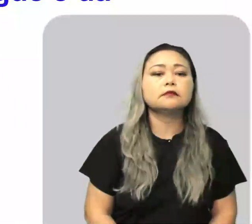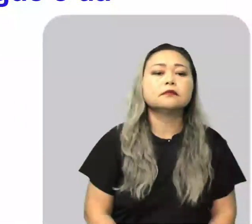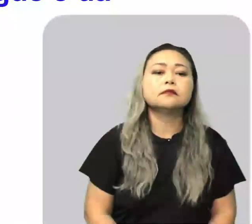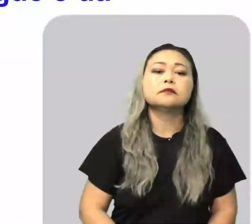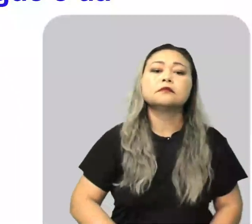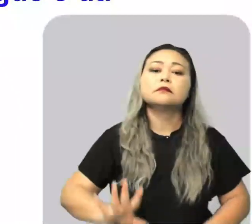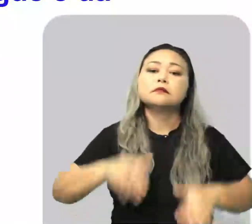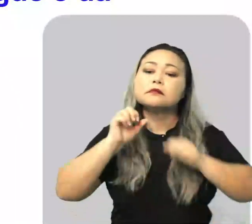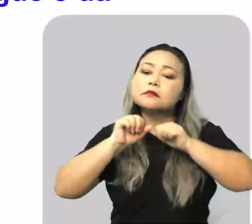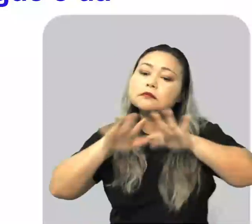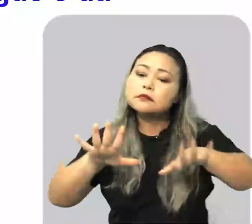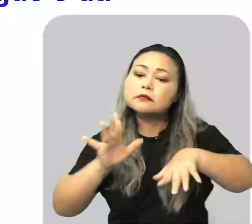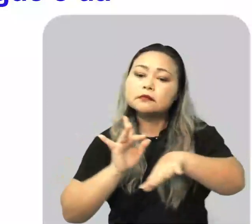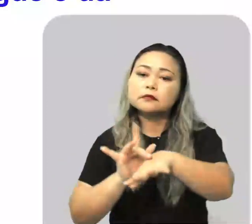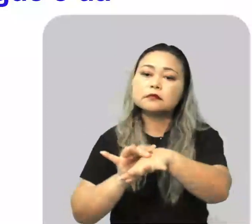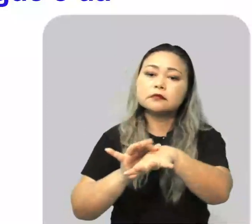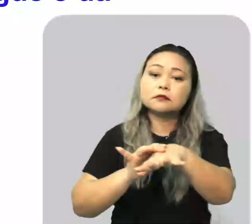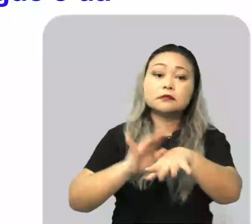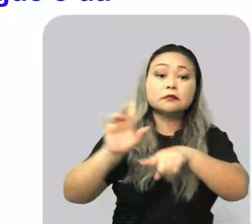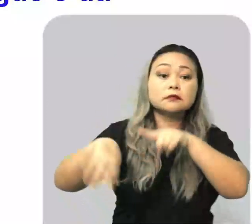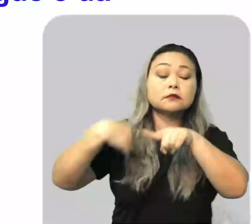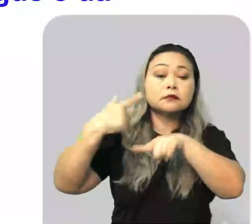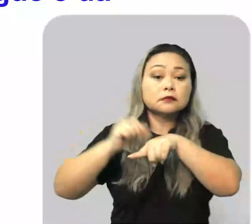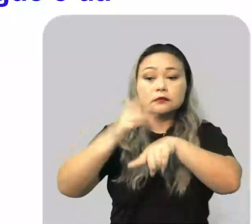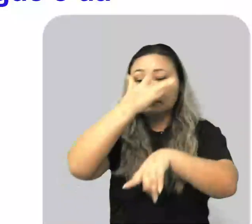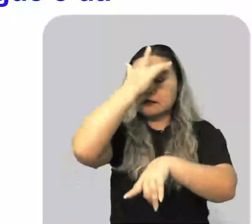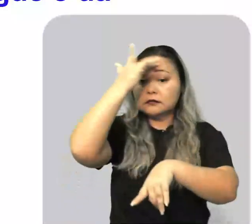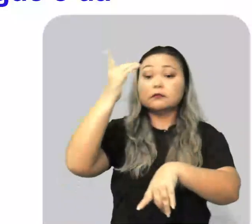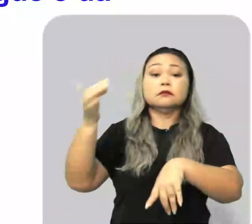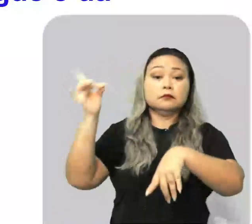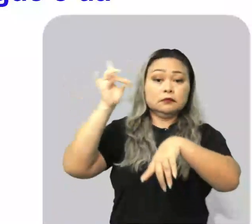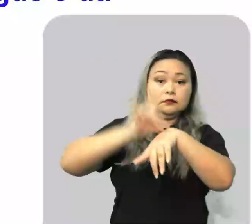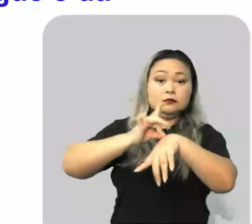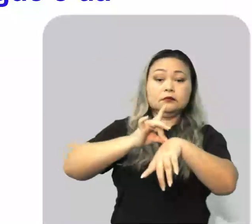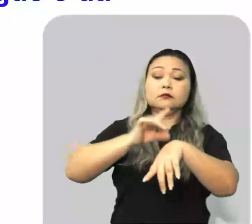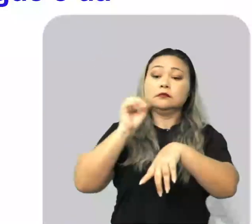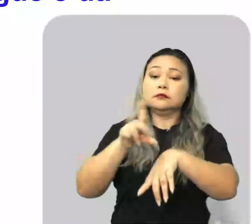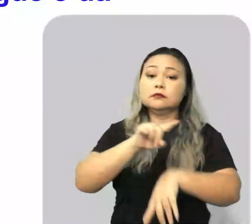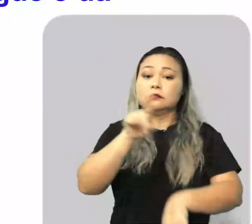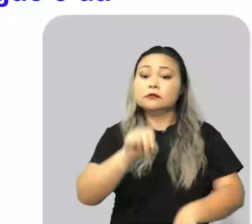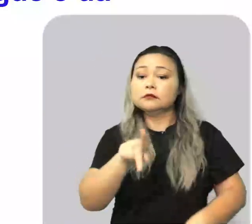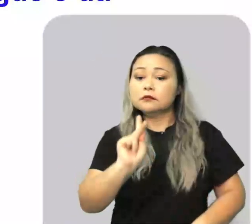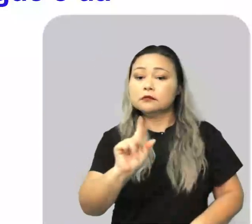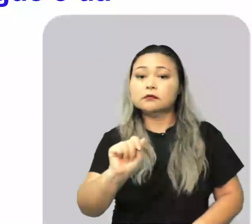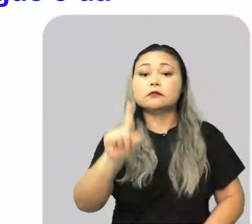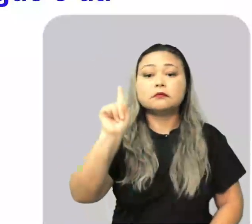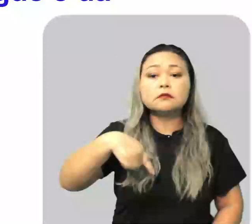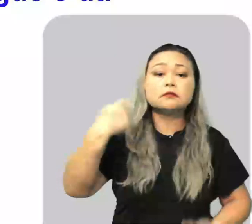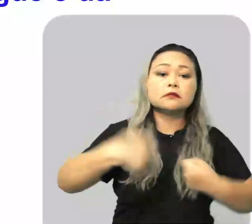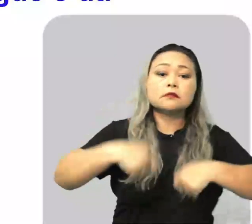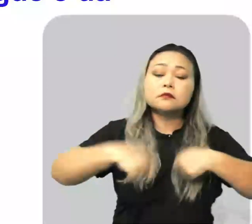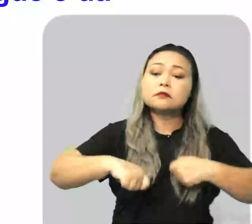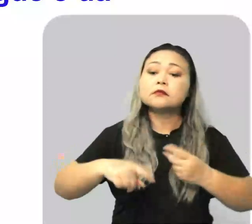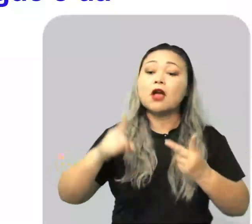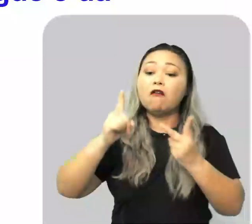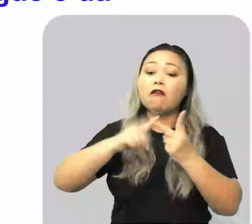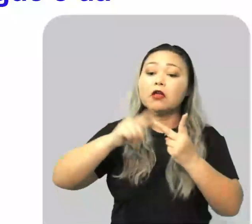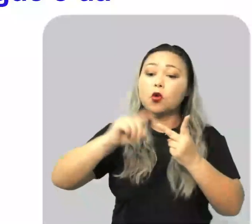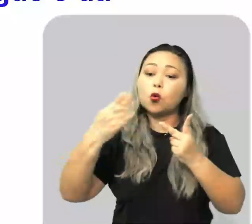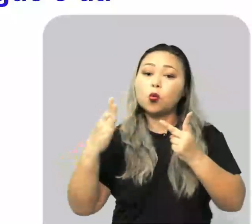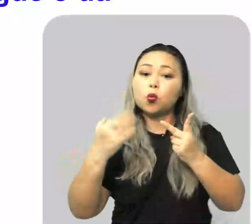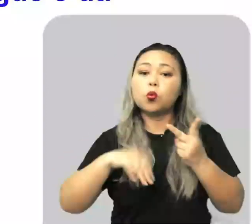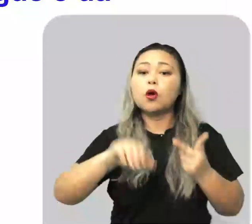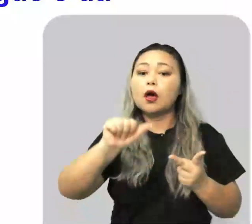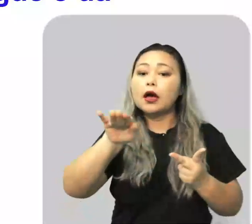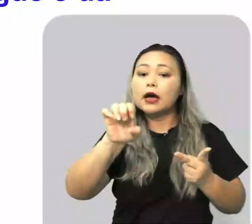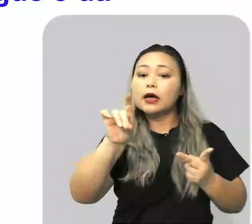Para que ocorra a transmissão da doença, além da presença de pessoas infectadas pelo Zika vírus, é necessário um vetor biológico, que é o